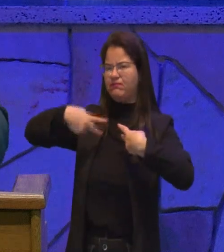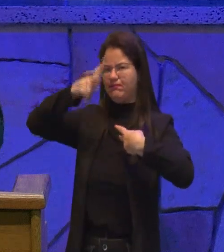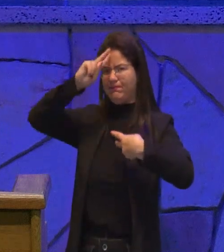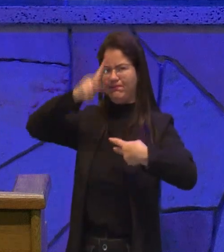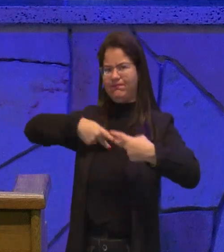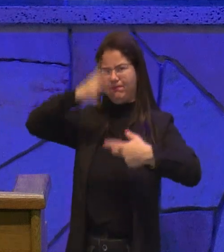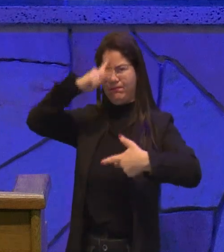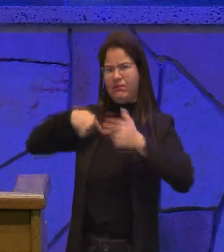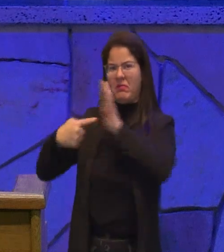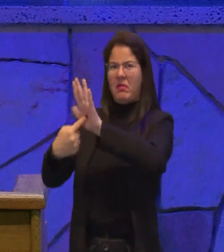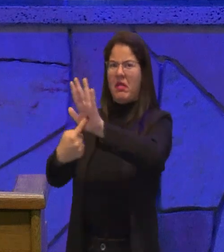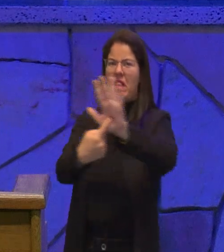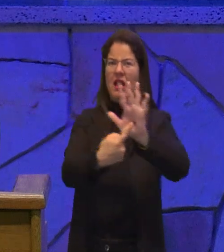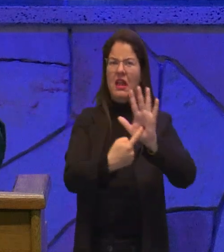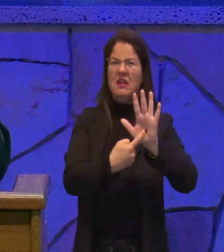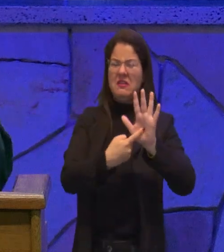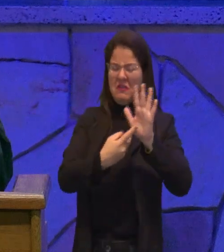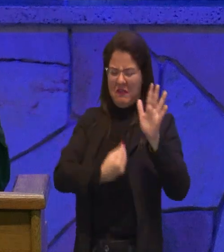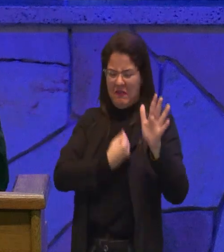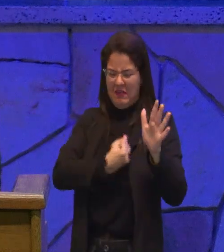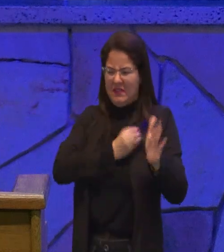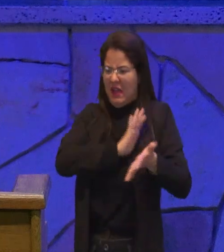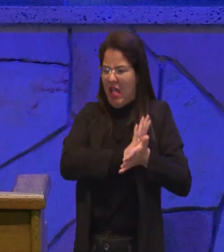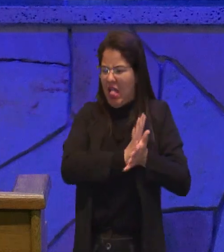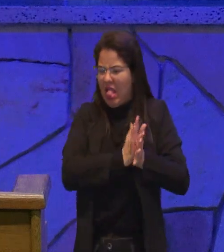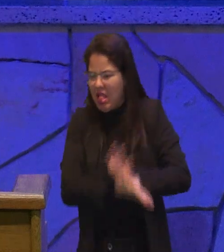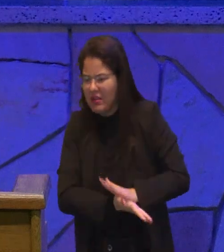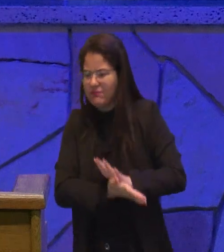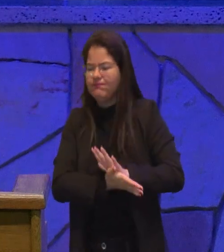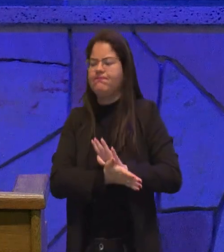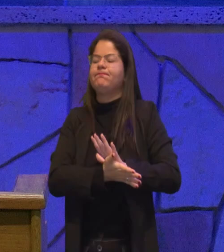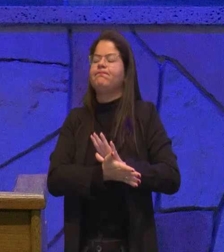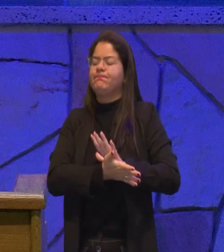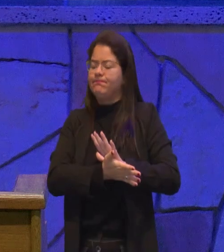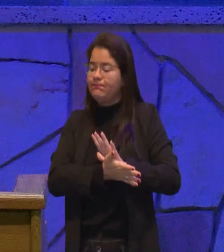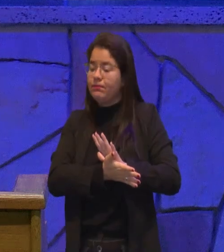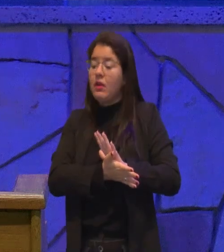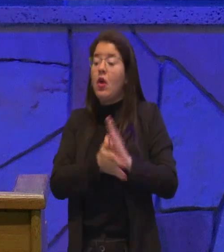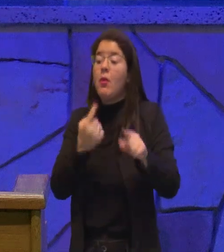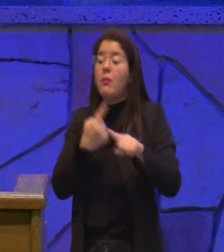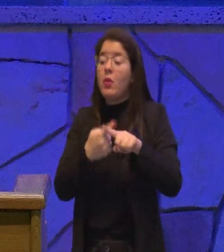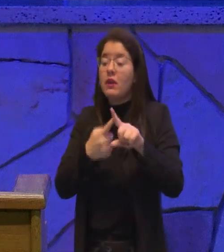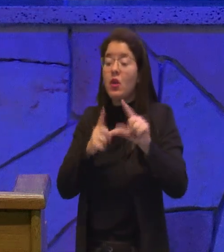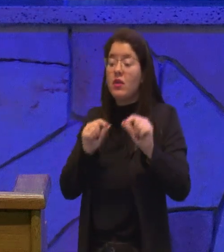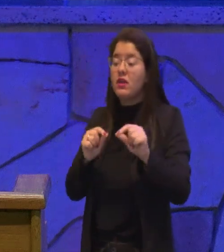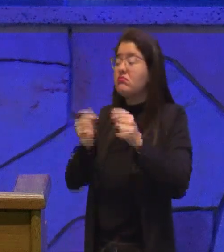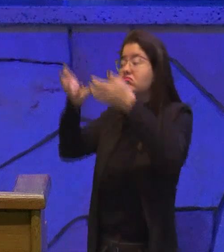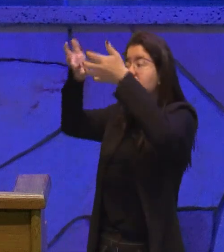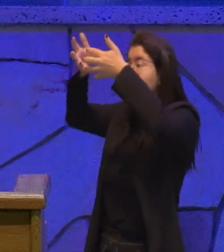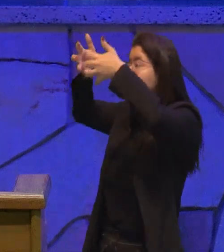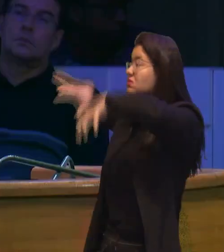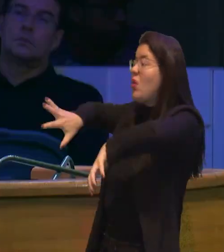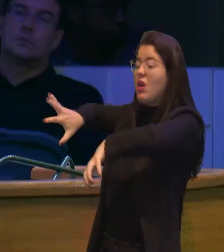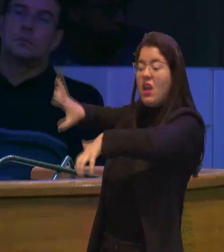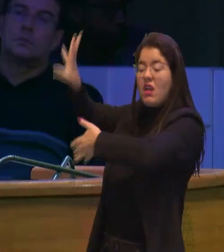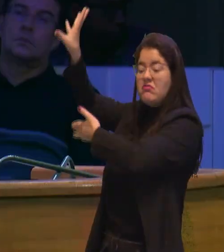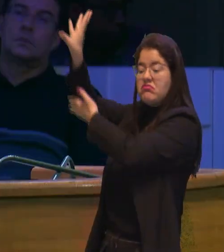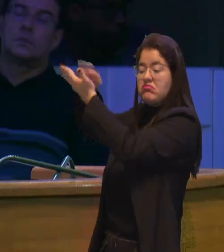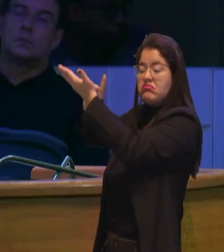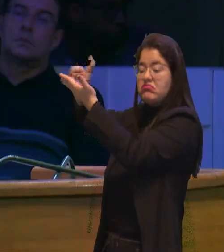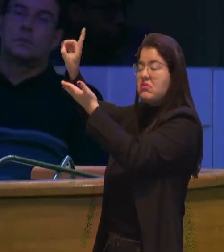Estão morrendo em todos os sentidos, porque trocaram a imagem de Deus na imagem da